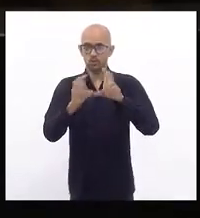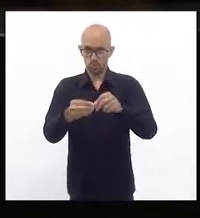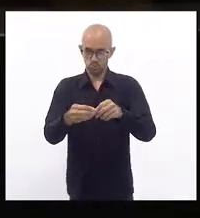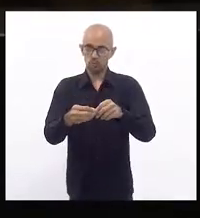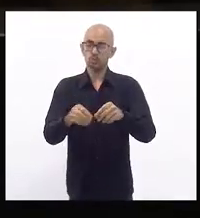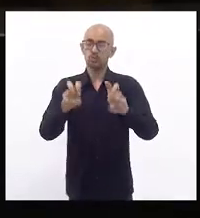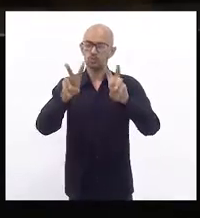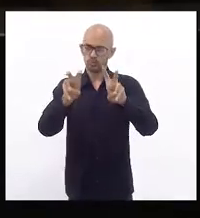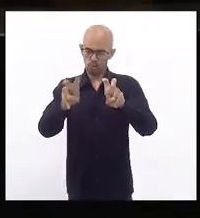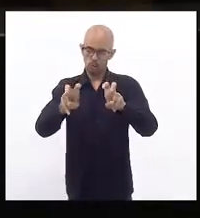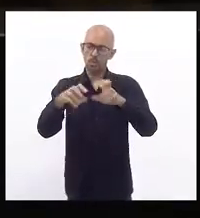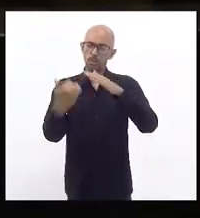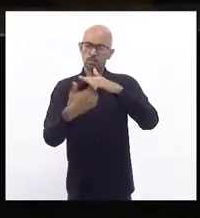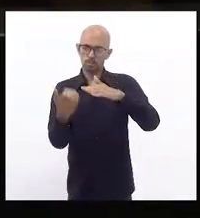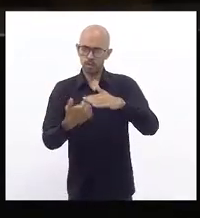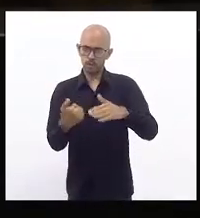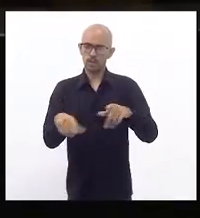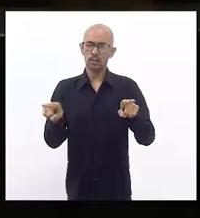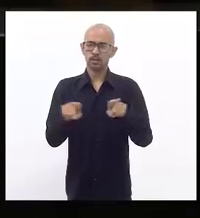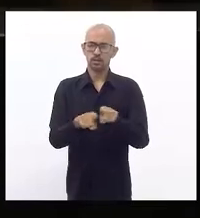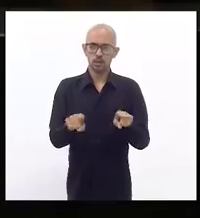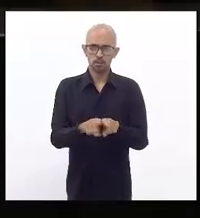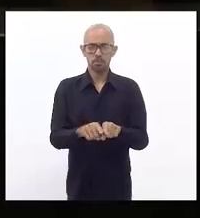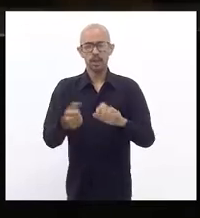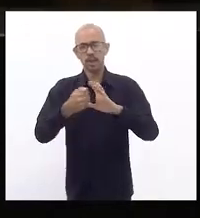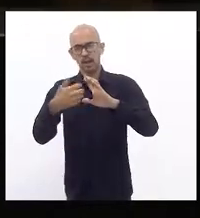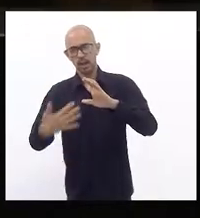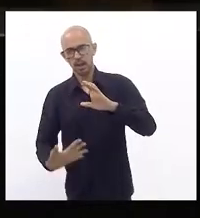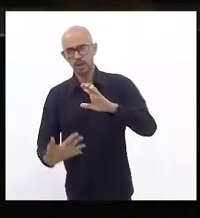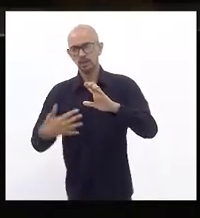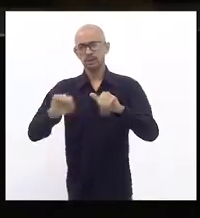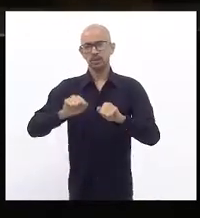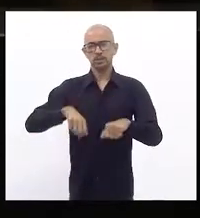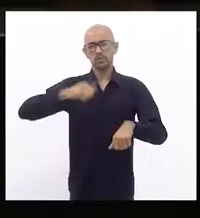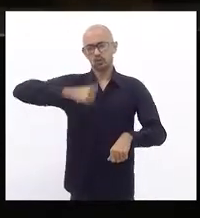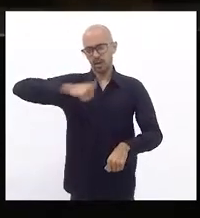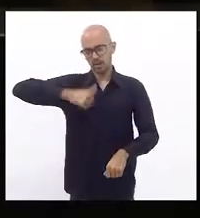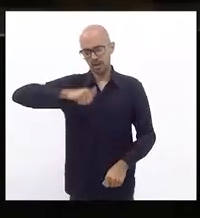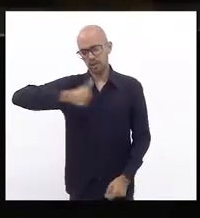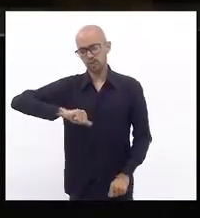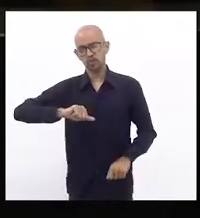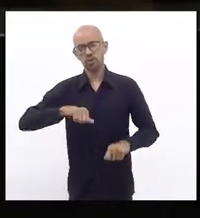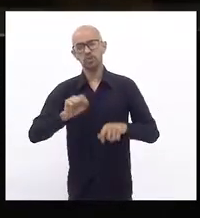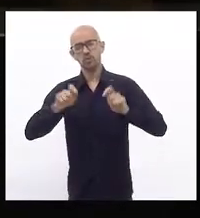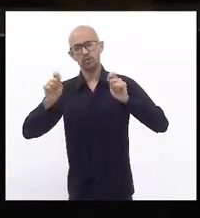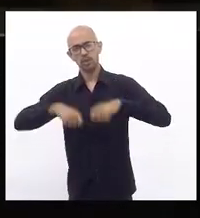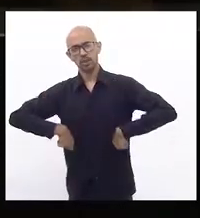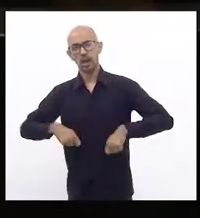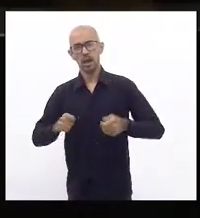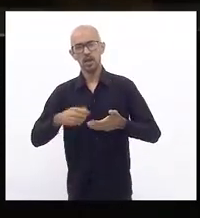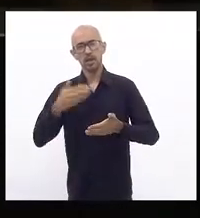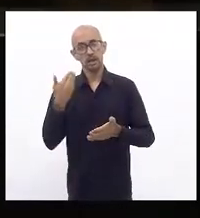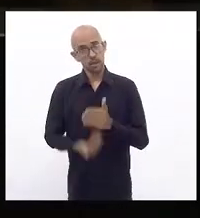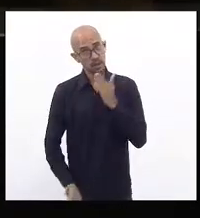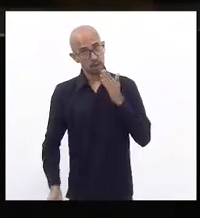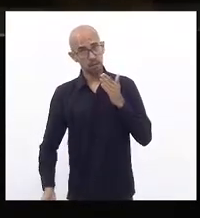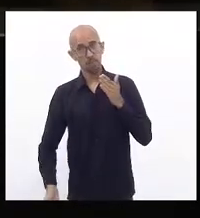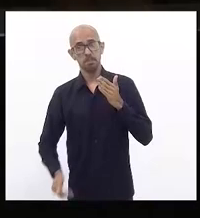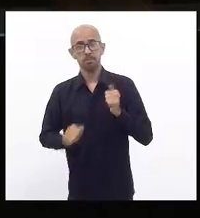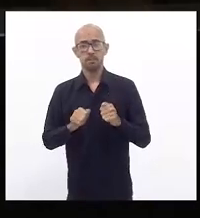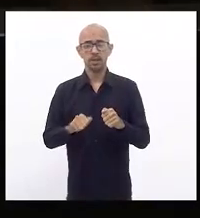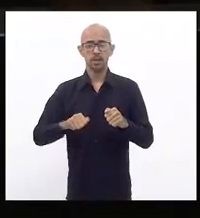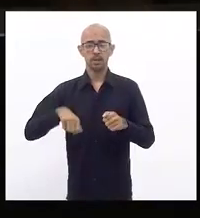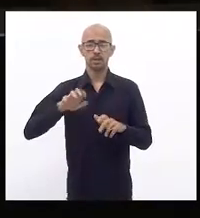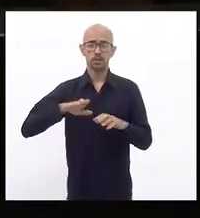em relação à empresa, até o aspecto qualitativo do que pode impactar a perda desses postos